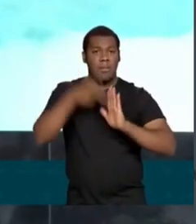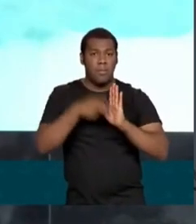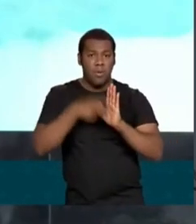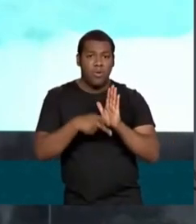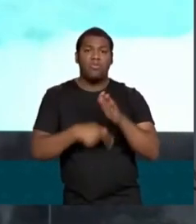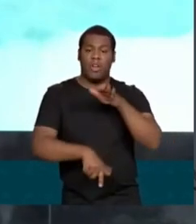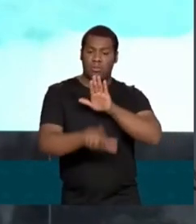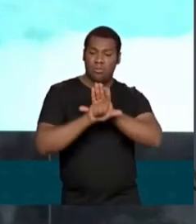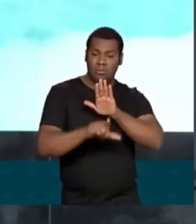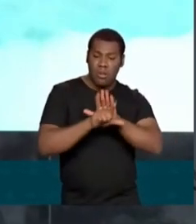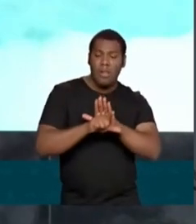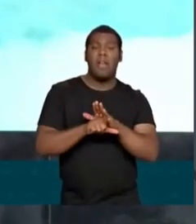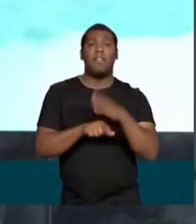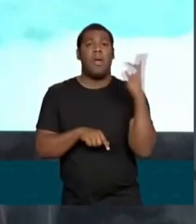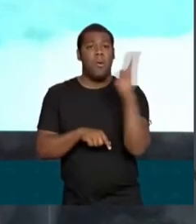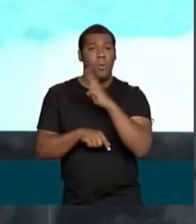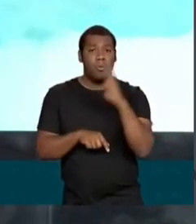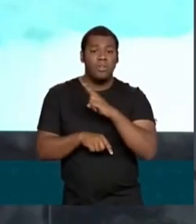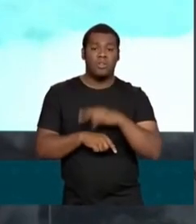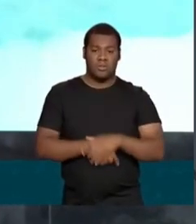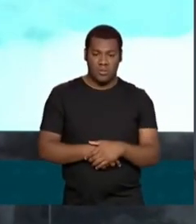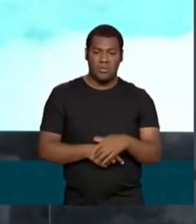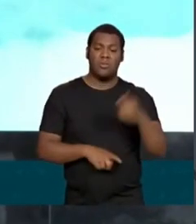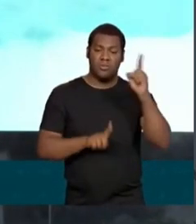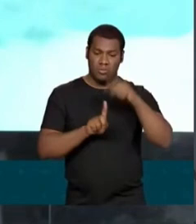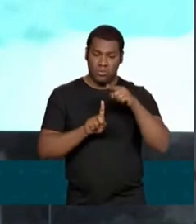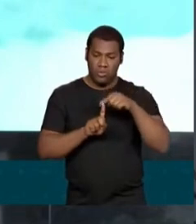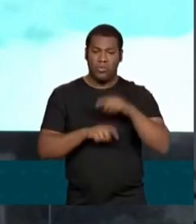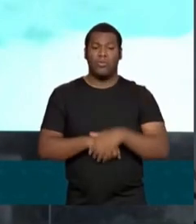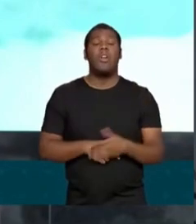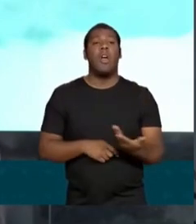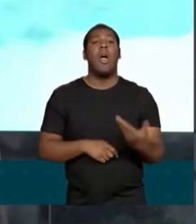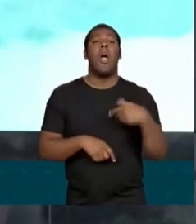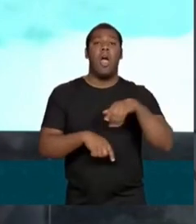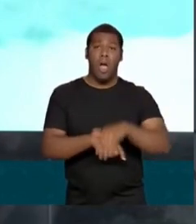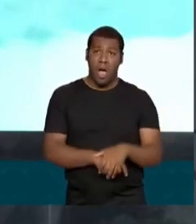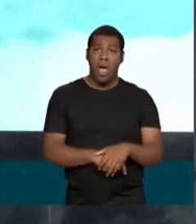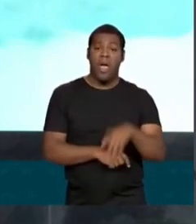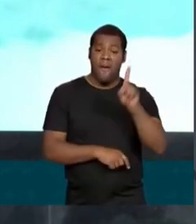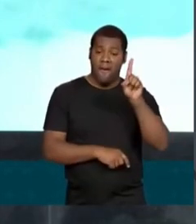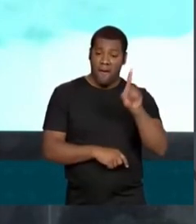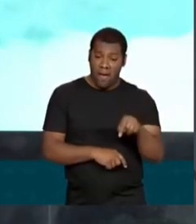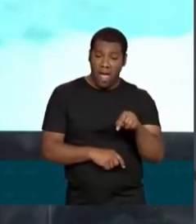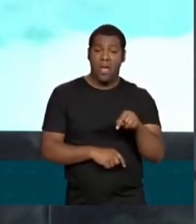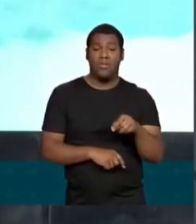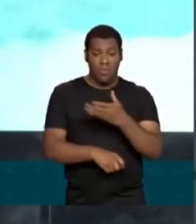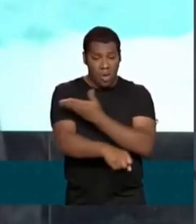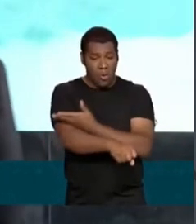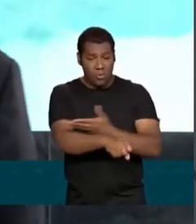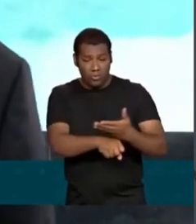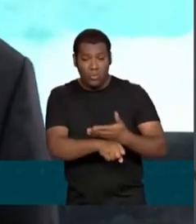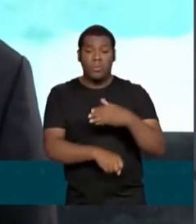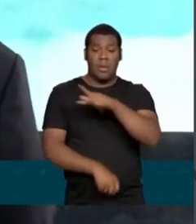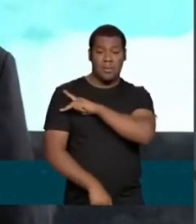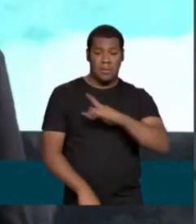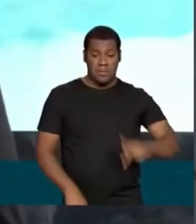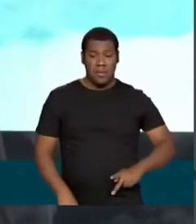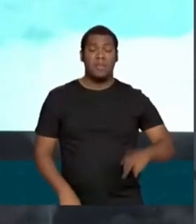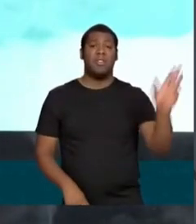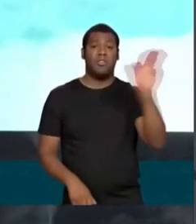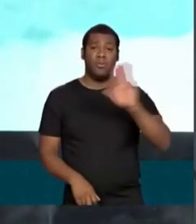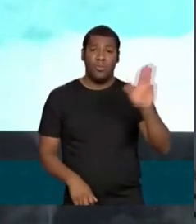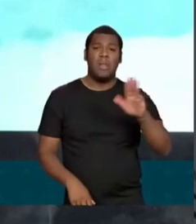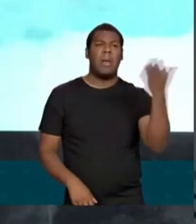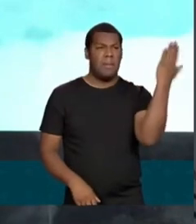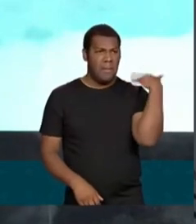regime de urgência nós vamos optar por isso Isso é uma tradição do presidente Lula já nos governos anteriores eu fui Ministro das relações institucionais em outros momentos